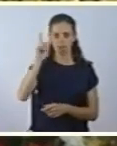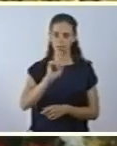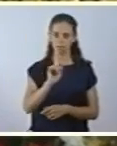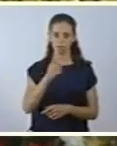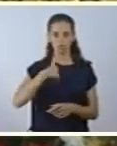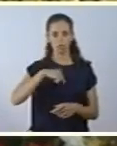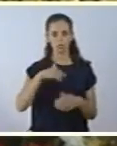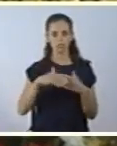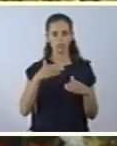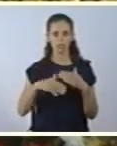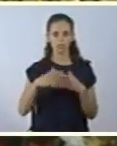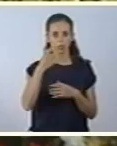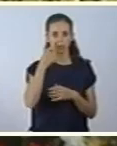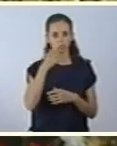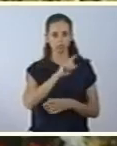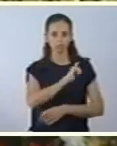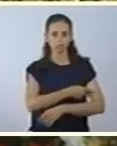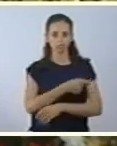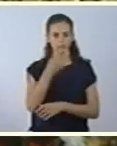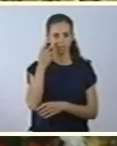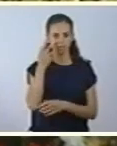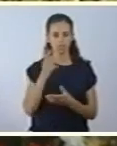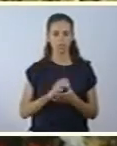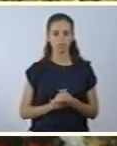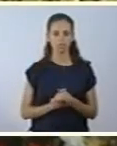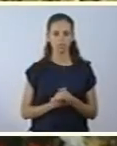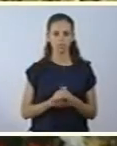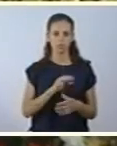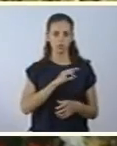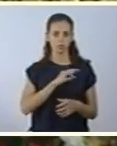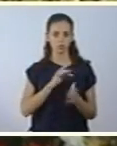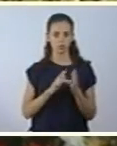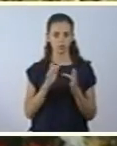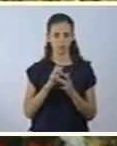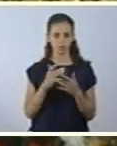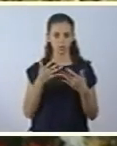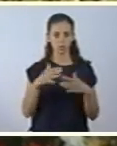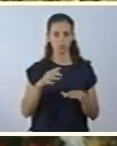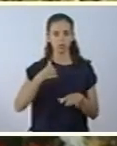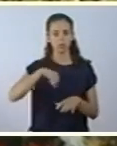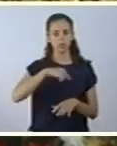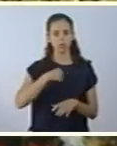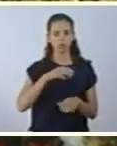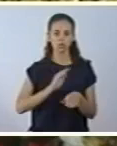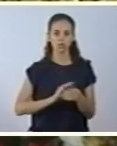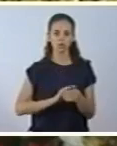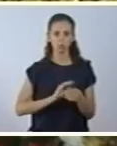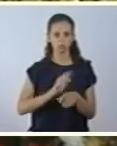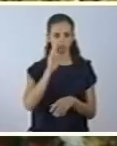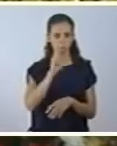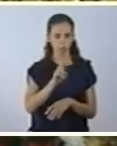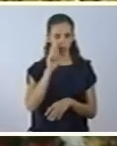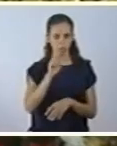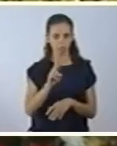vos fizemos conhecer o poder e a vinda do nosso Senhor Jesus Cristo, mas por termos sido testemunhas oculares